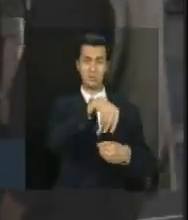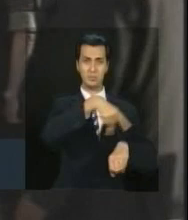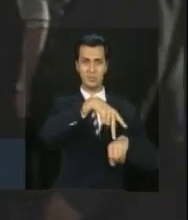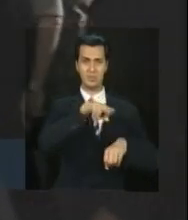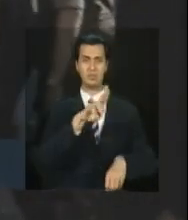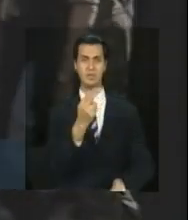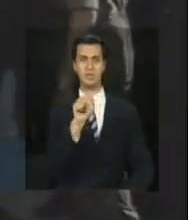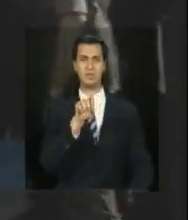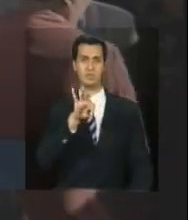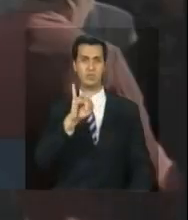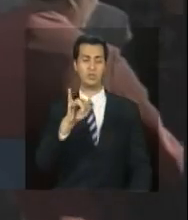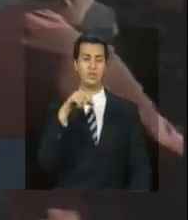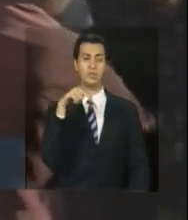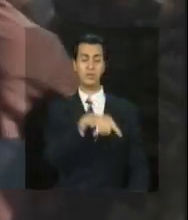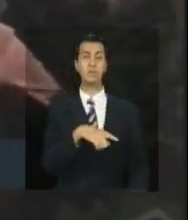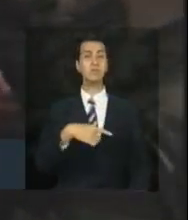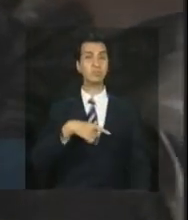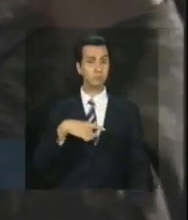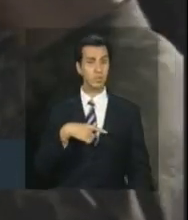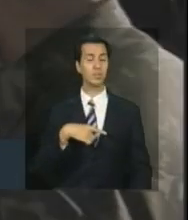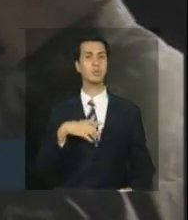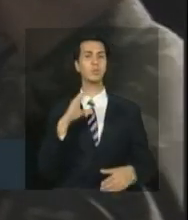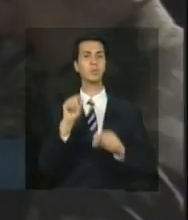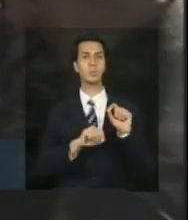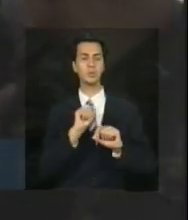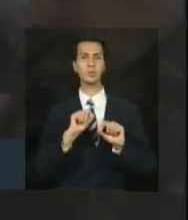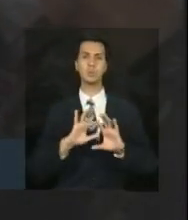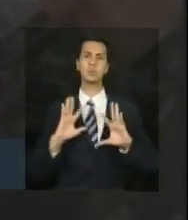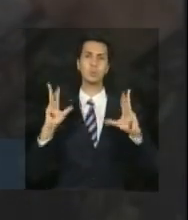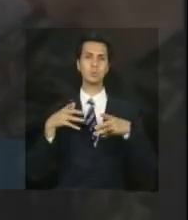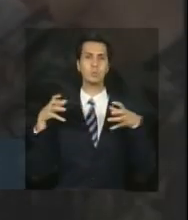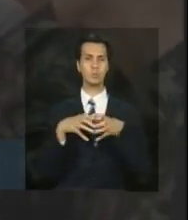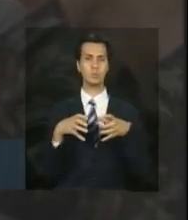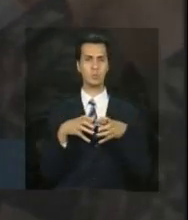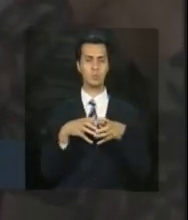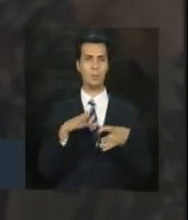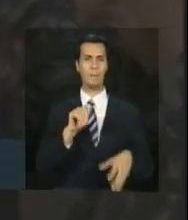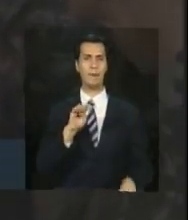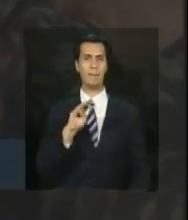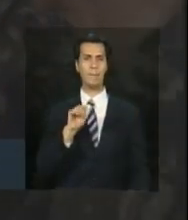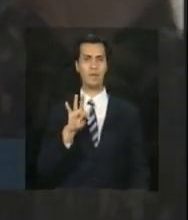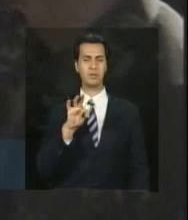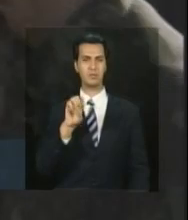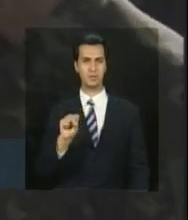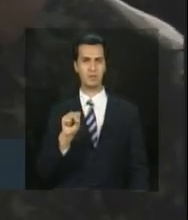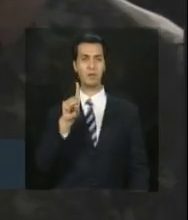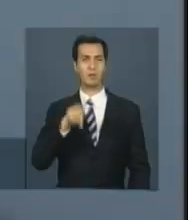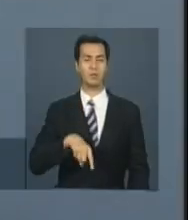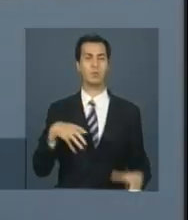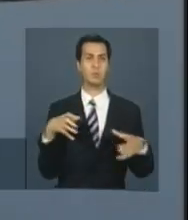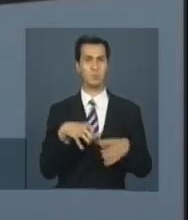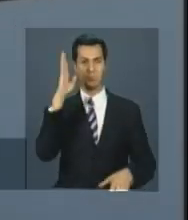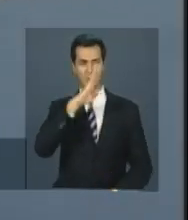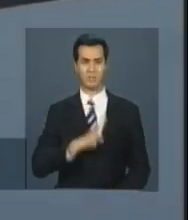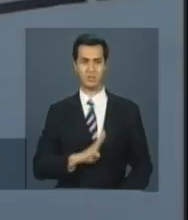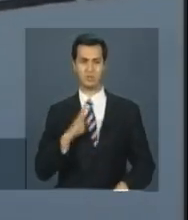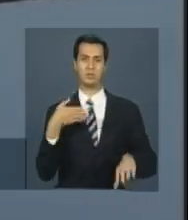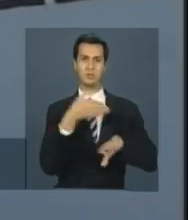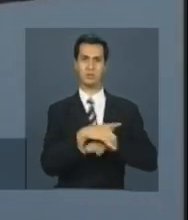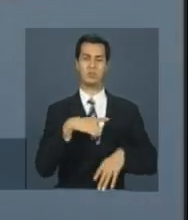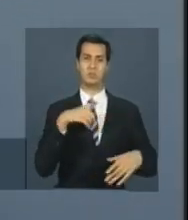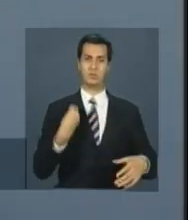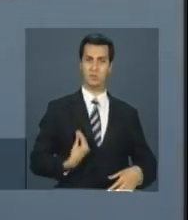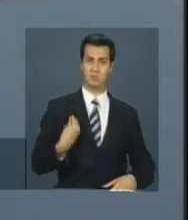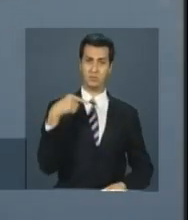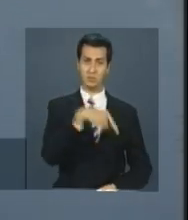base General Bacelar que ficam aquartelados os integrantes do BRABAT, Batalhão Brasileiro de Força de Paz, e a